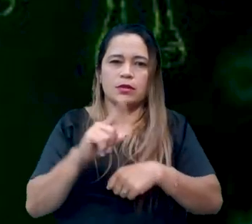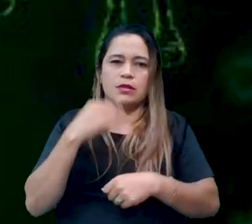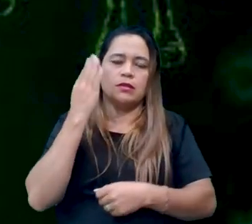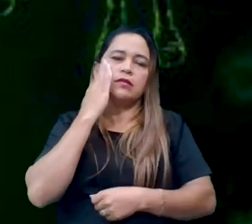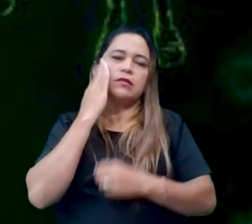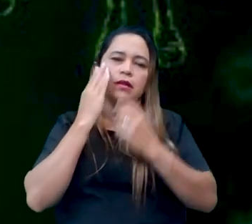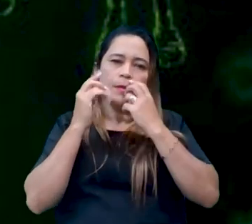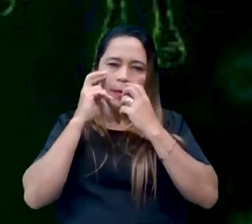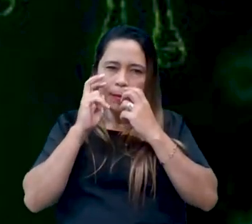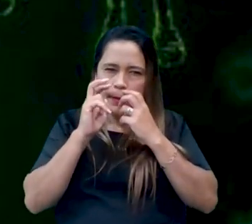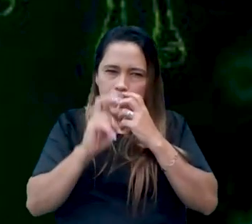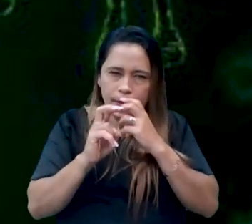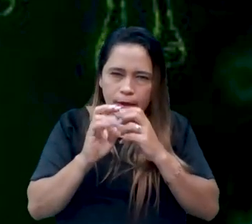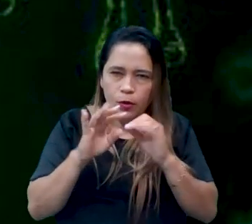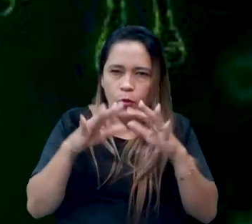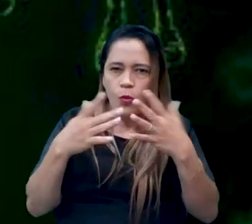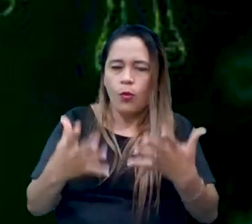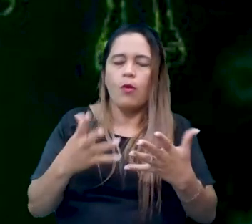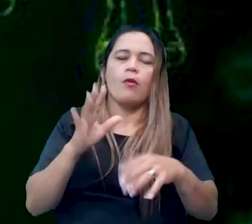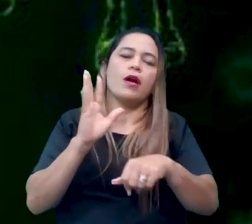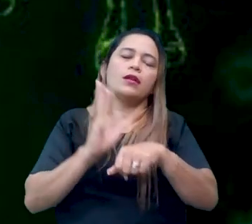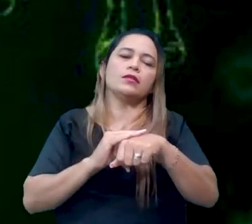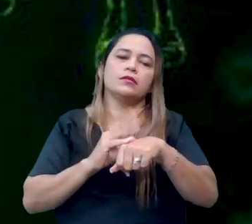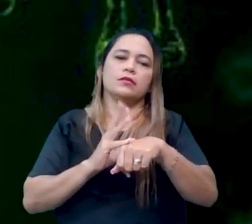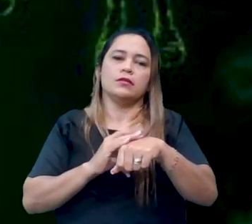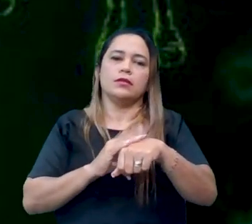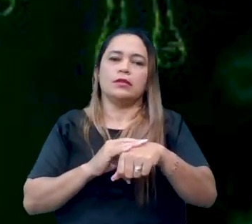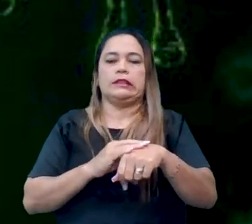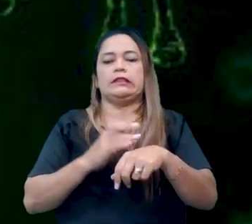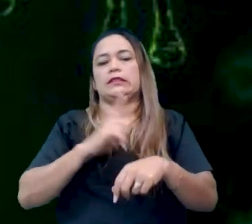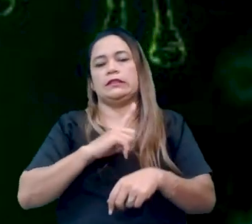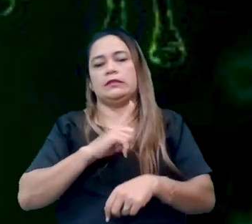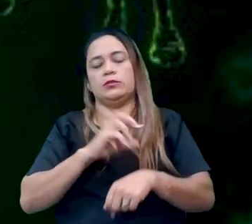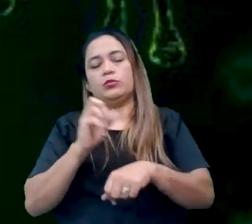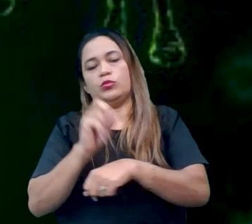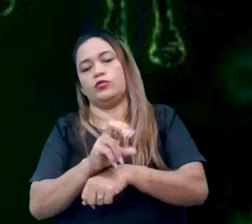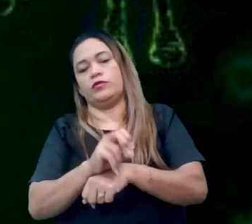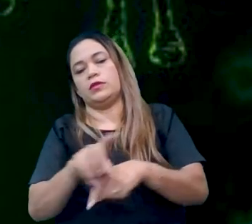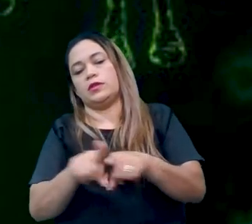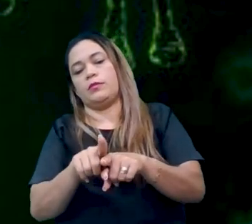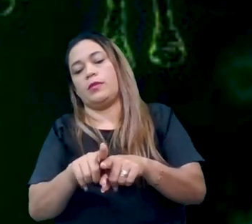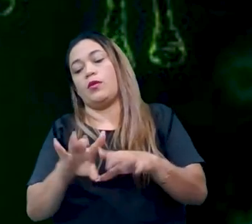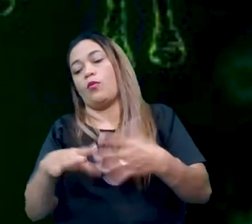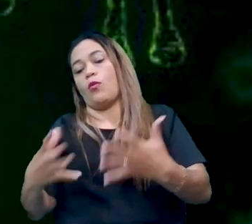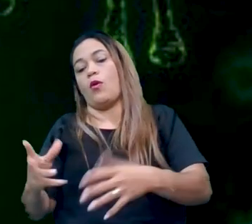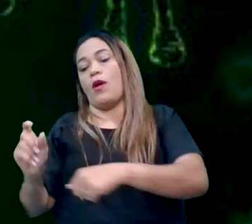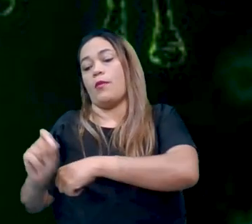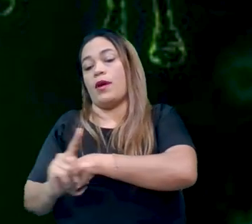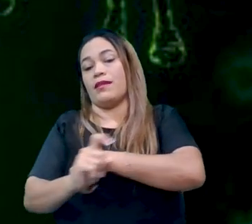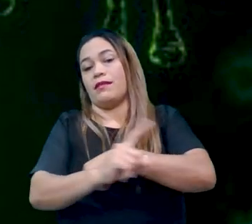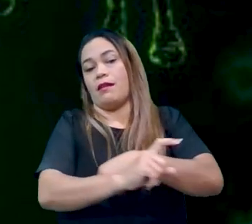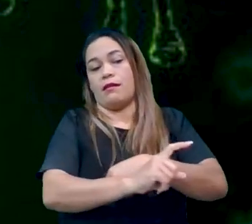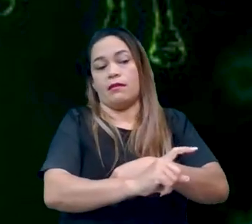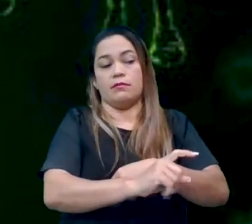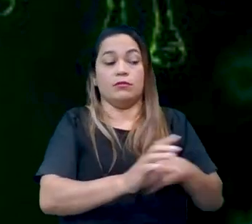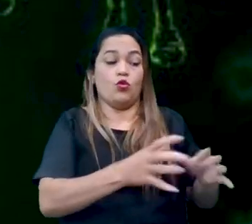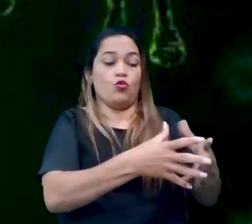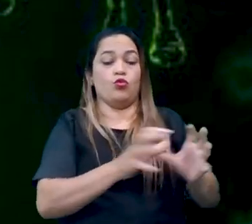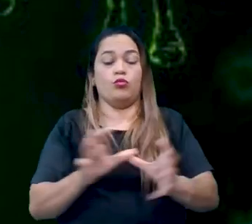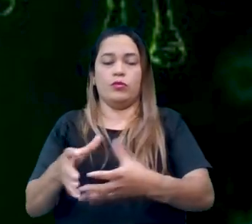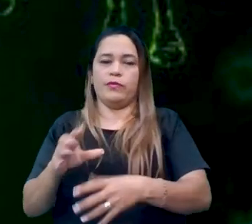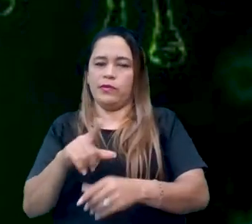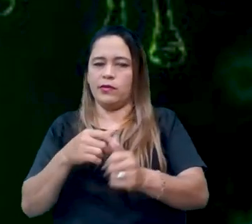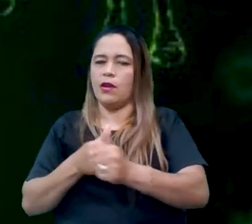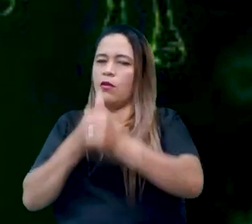saiba reconhecer quais são as doenças causadas por vírus e quais são as doenças causadas por bactérias. Para quem vem acompanhando as